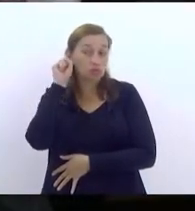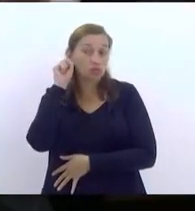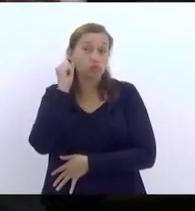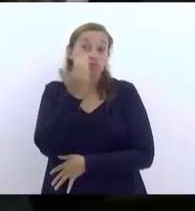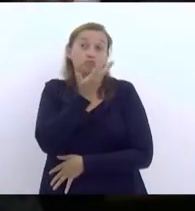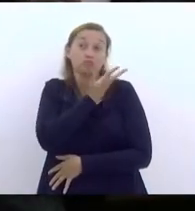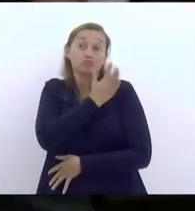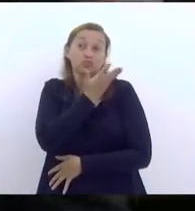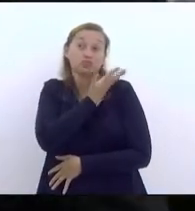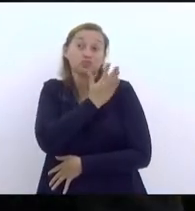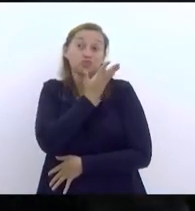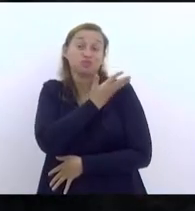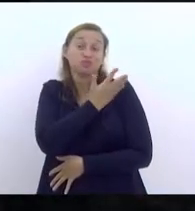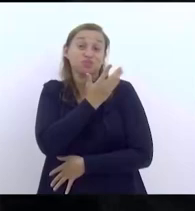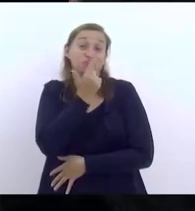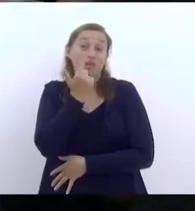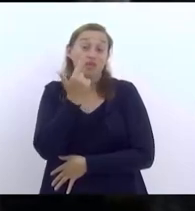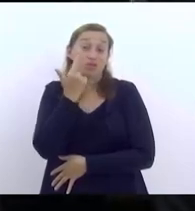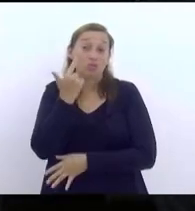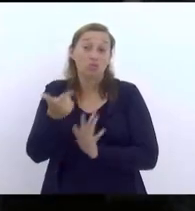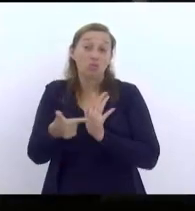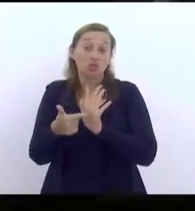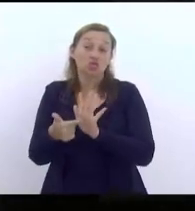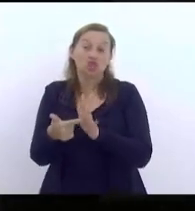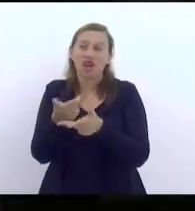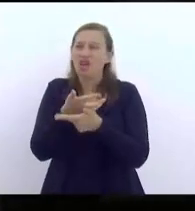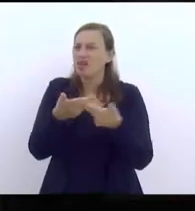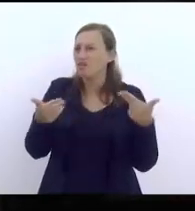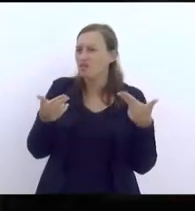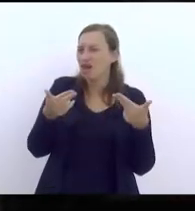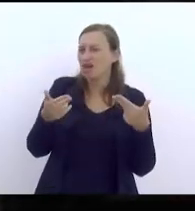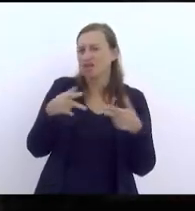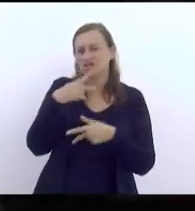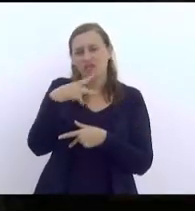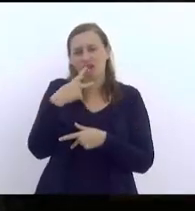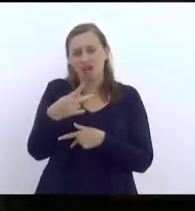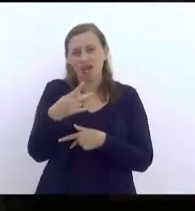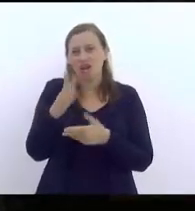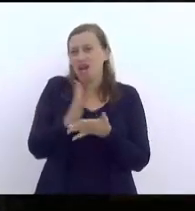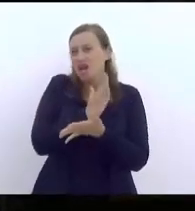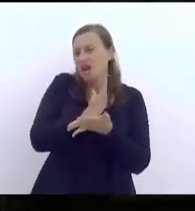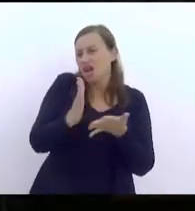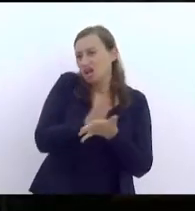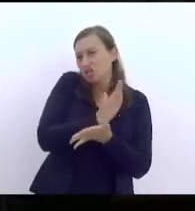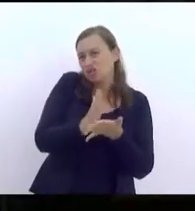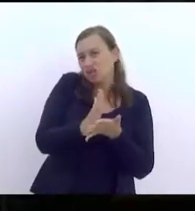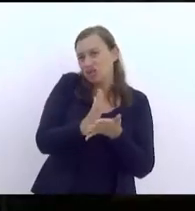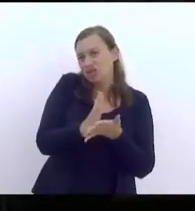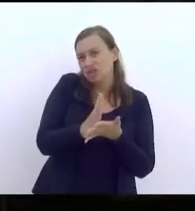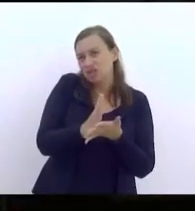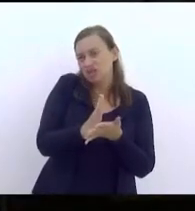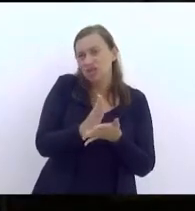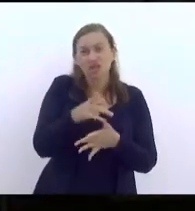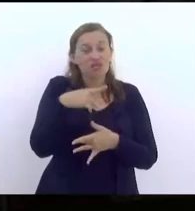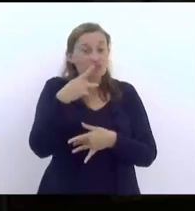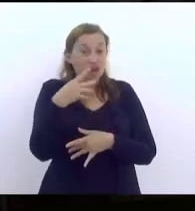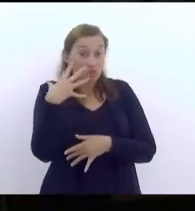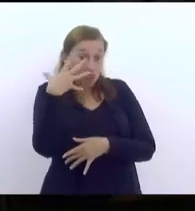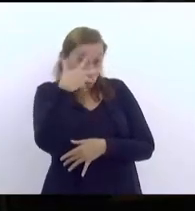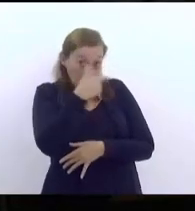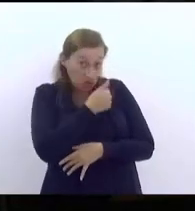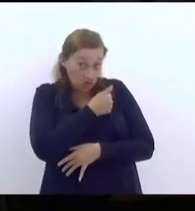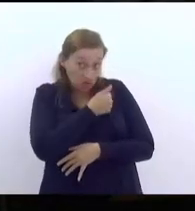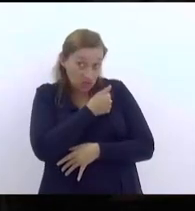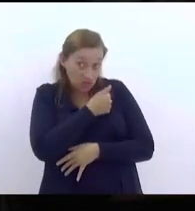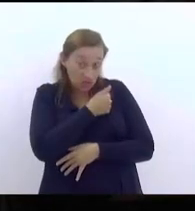preconceito aparecer em muitos discursos. Às vezes parecendo discursos bonitos,